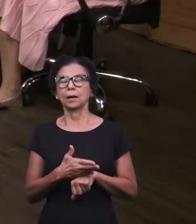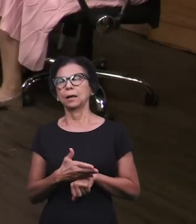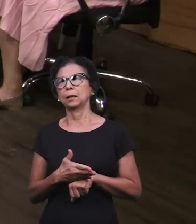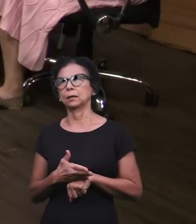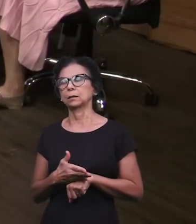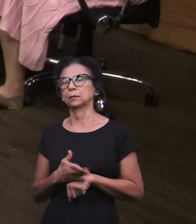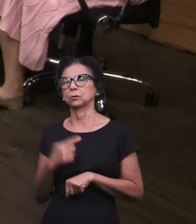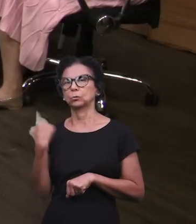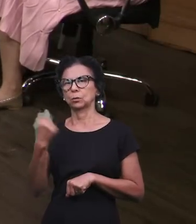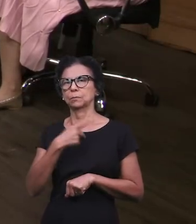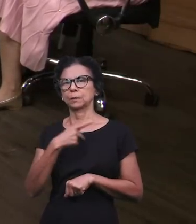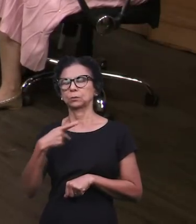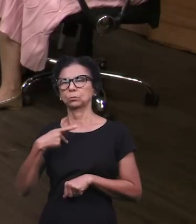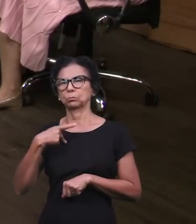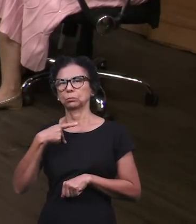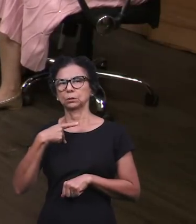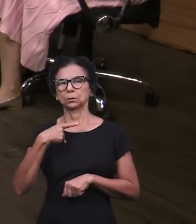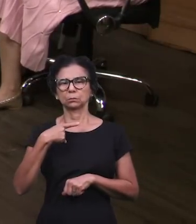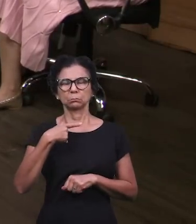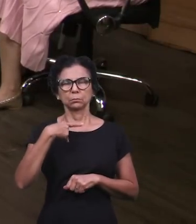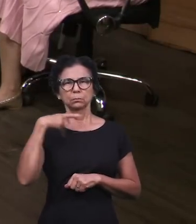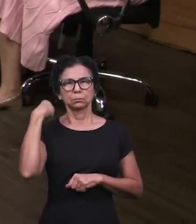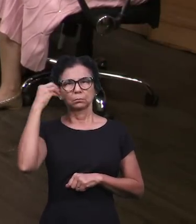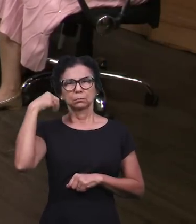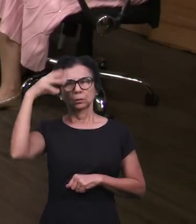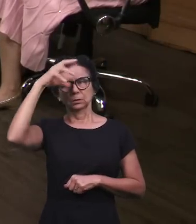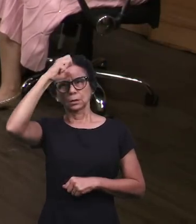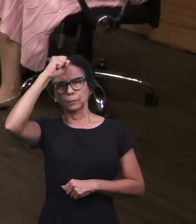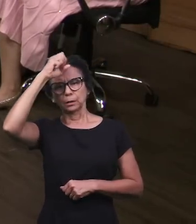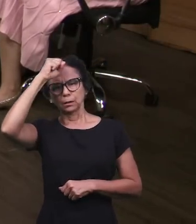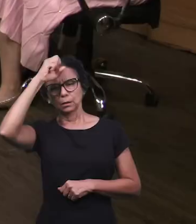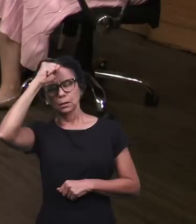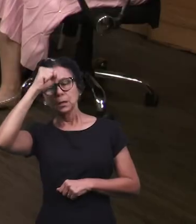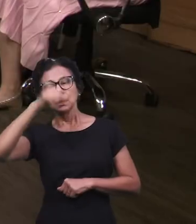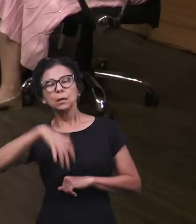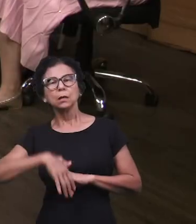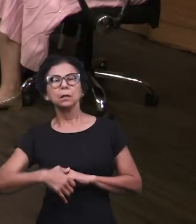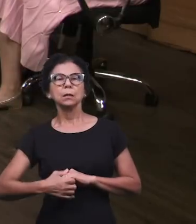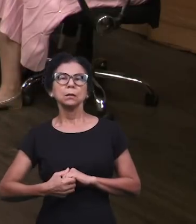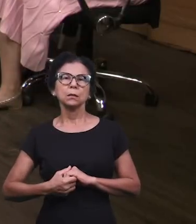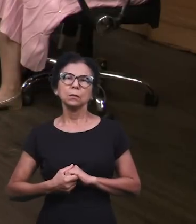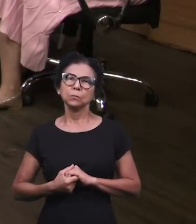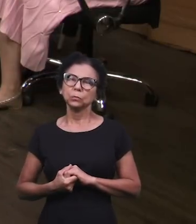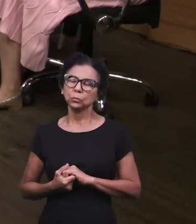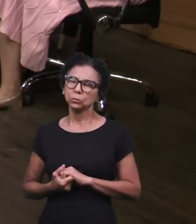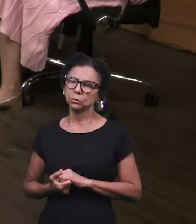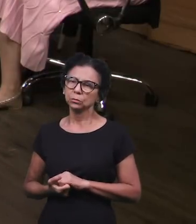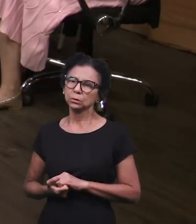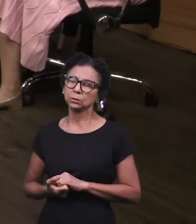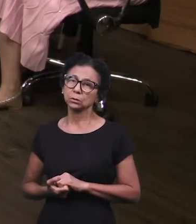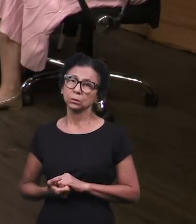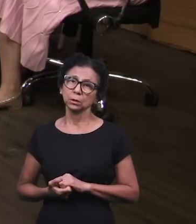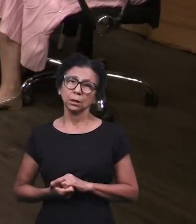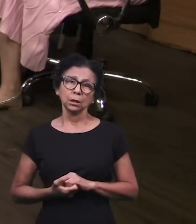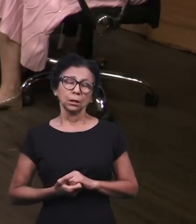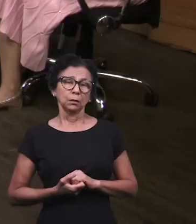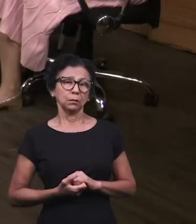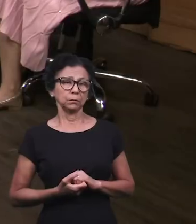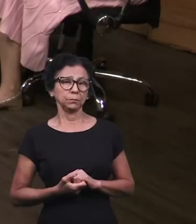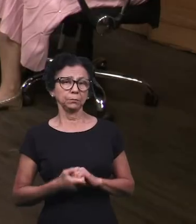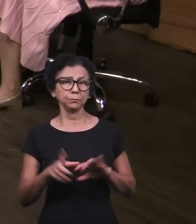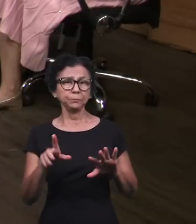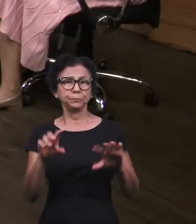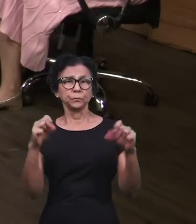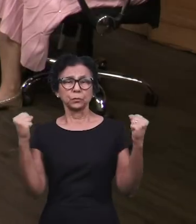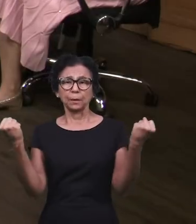tem uma forma diferente da formação do pastor do ponto de vista do conhecimento, que são os nossos seminários,